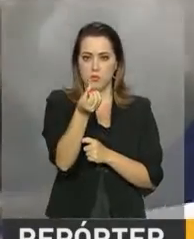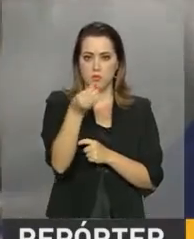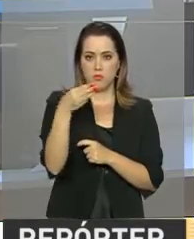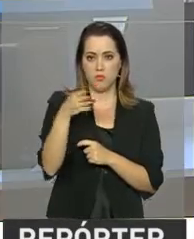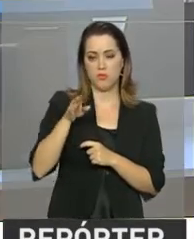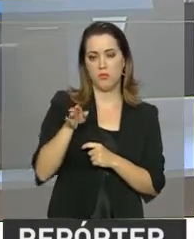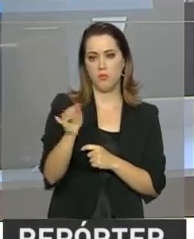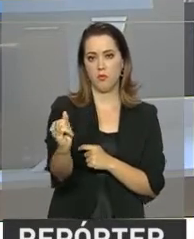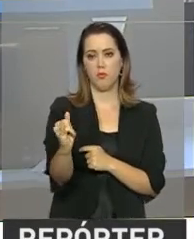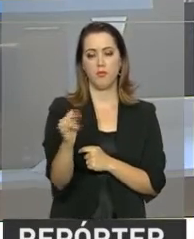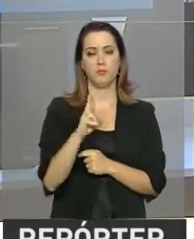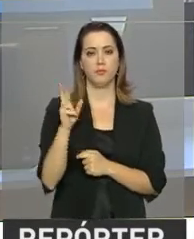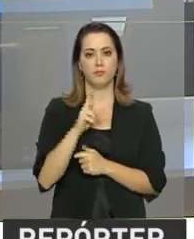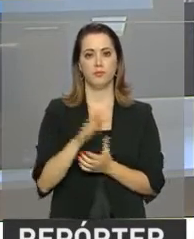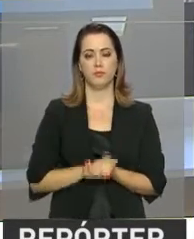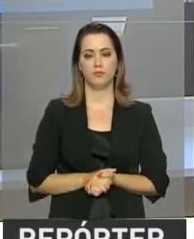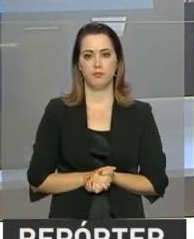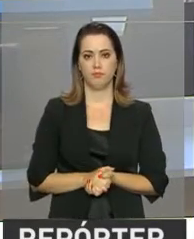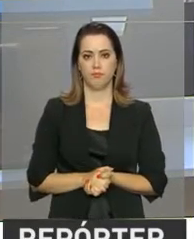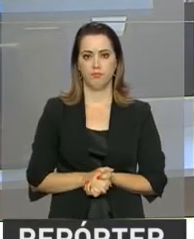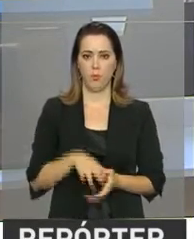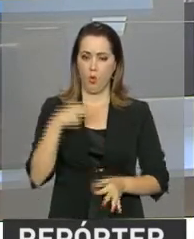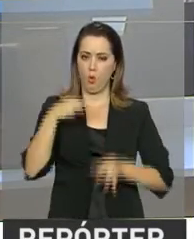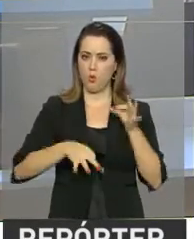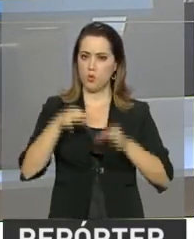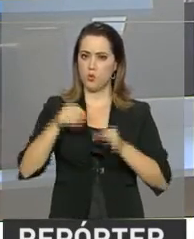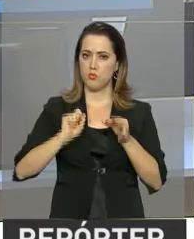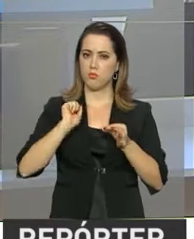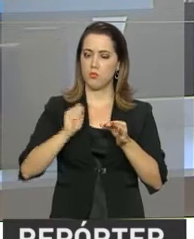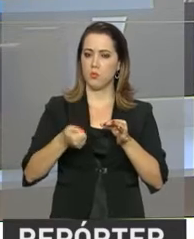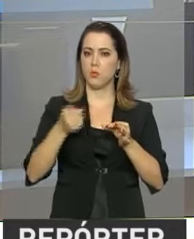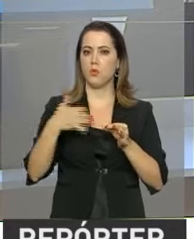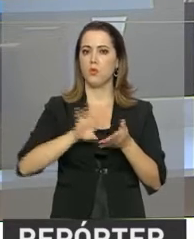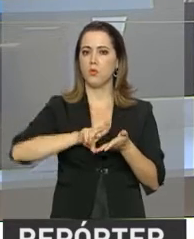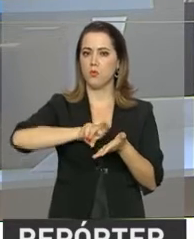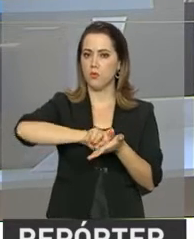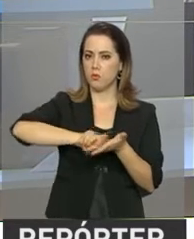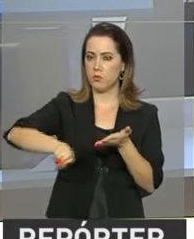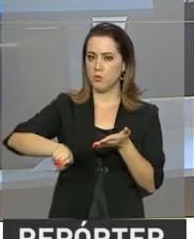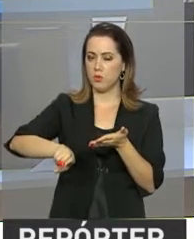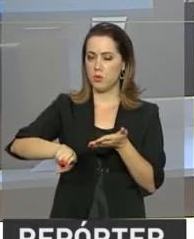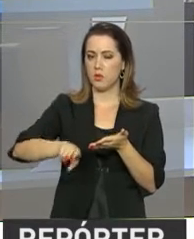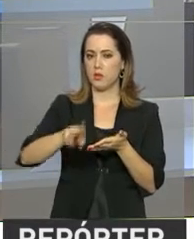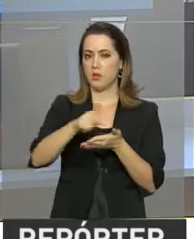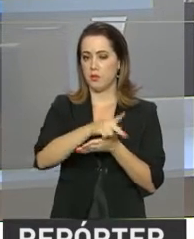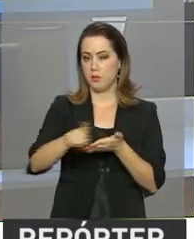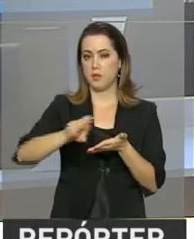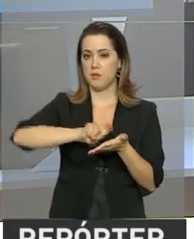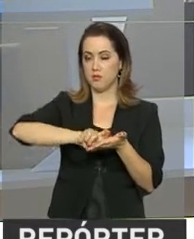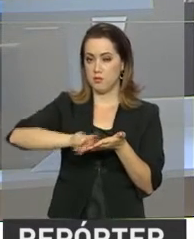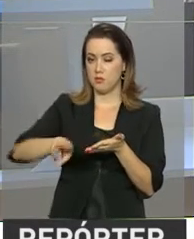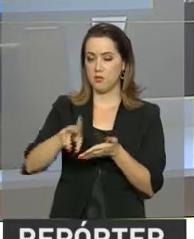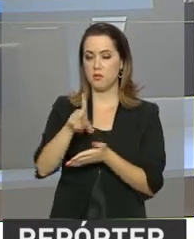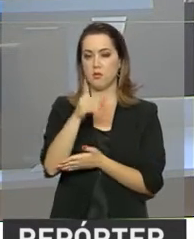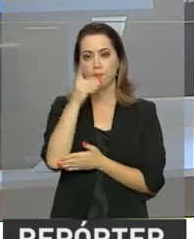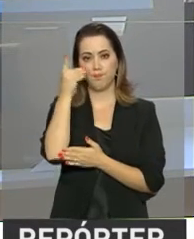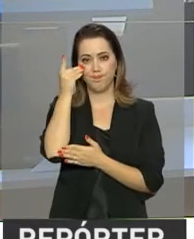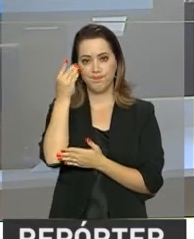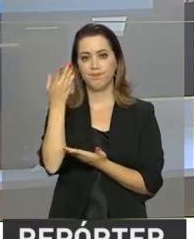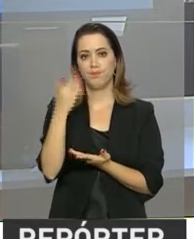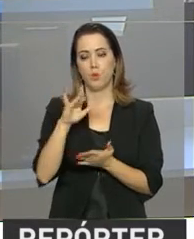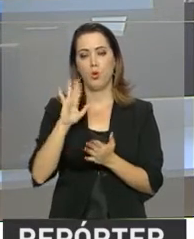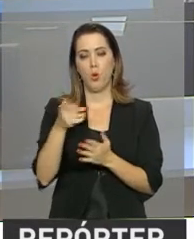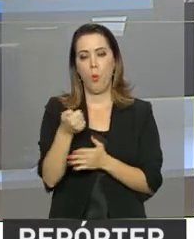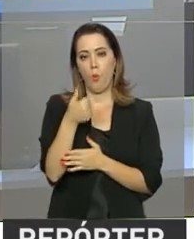reais. O julgamento do impeachment da presidente afastada Dilma Rousseff caminha para o fim. A previsão é que os